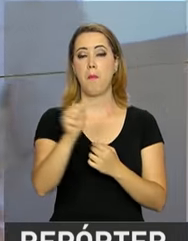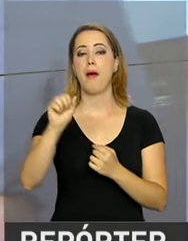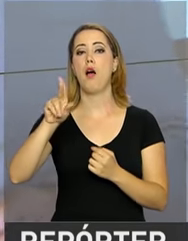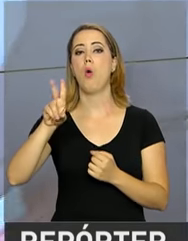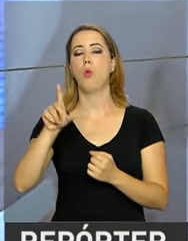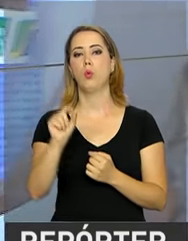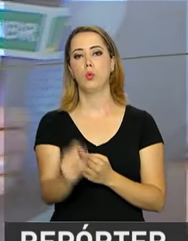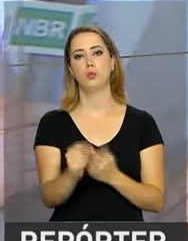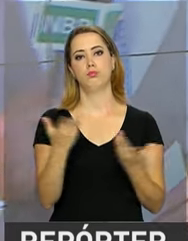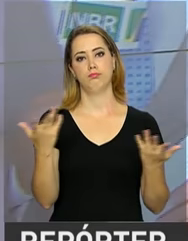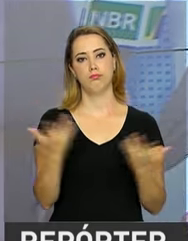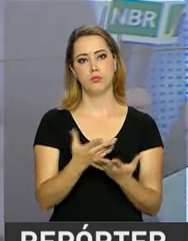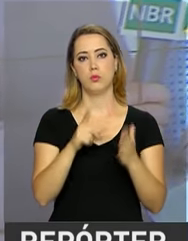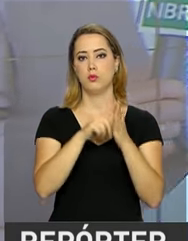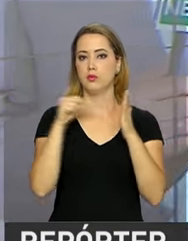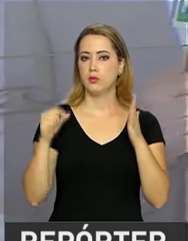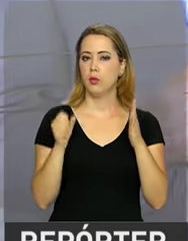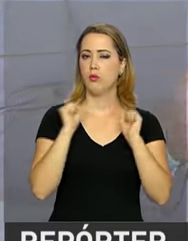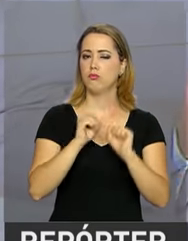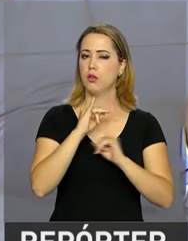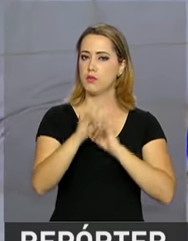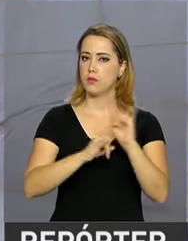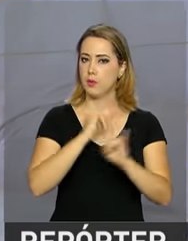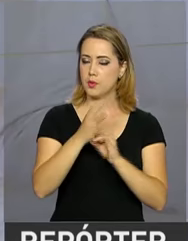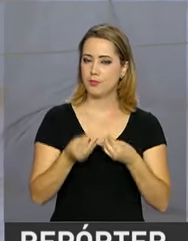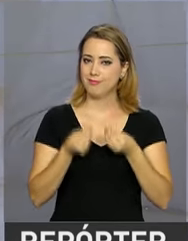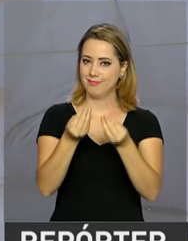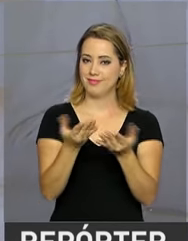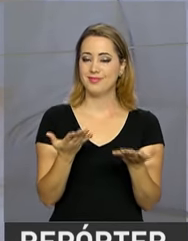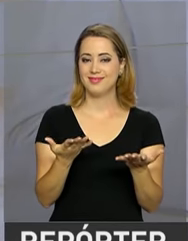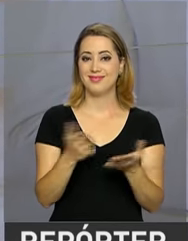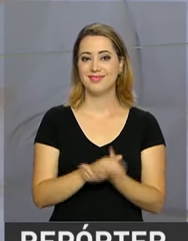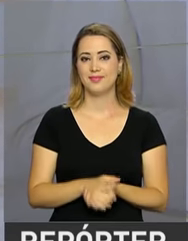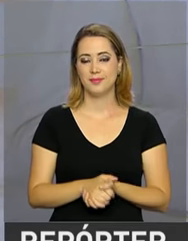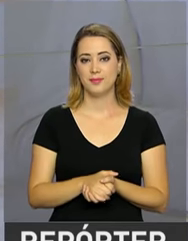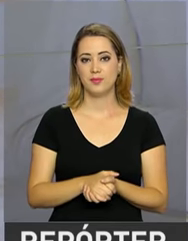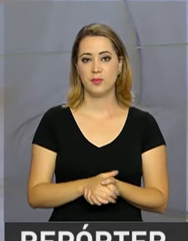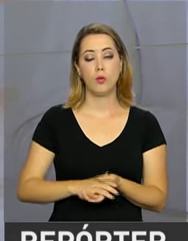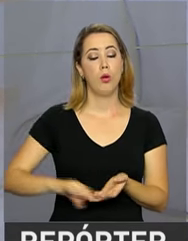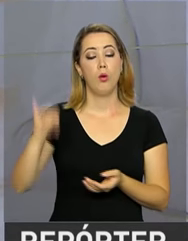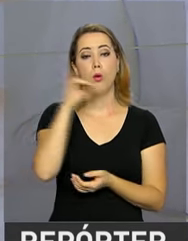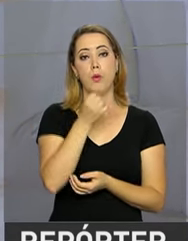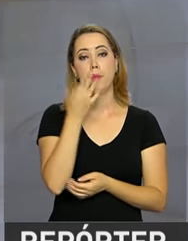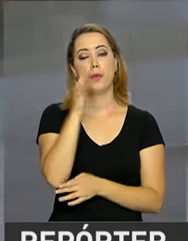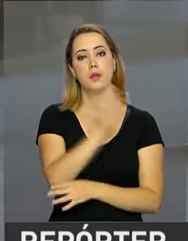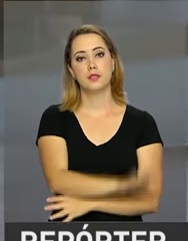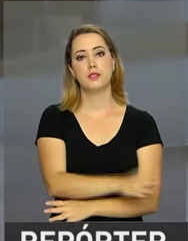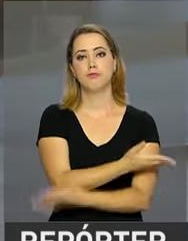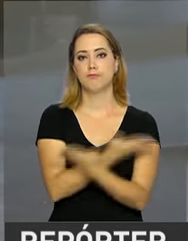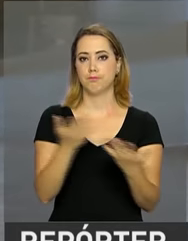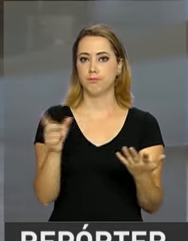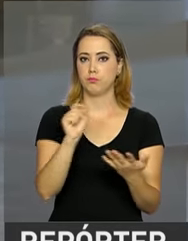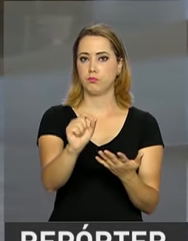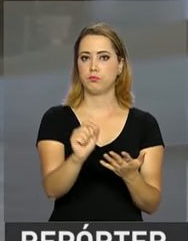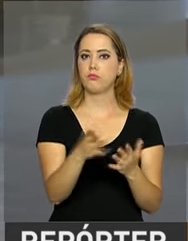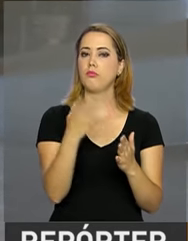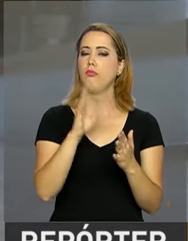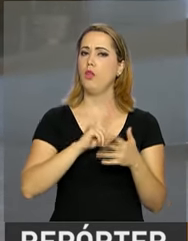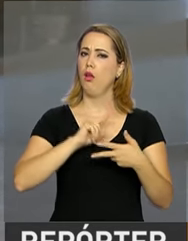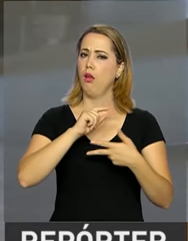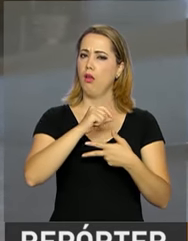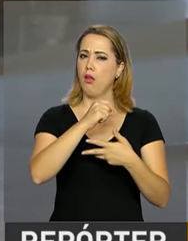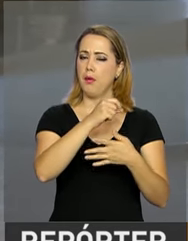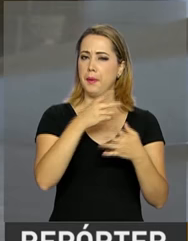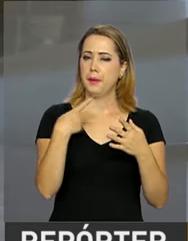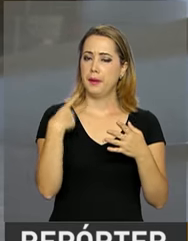Laçalve, que está no Palácio do Planalto e tem as informações. Olá, Paulo, boa tarde. Olá, Roberto. Boa tarde. Alguns princípios vão